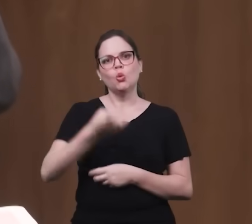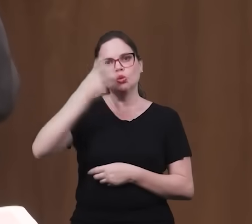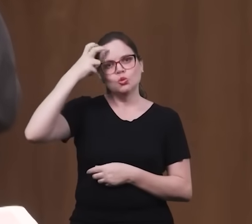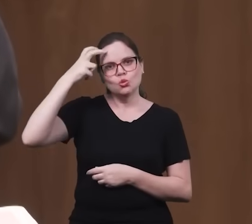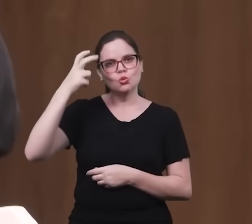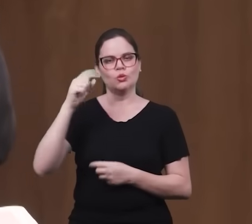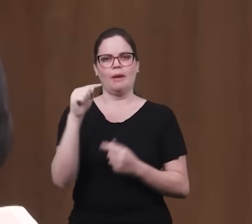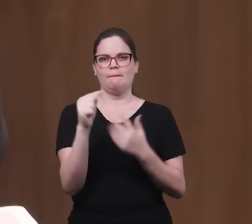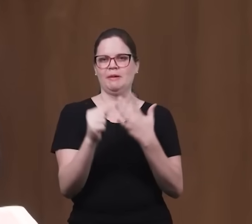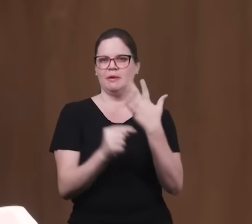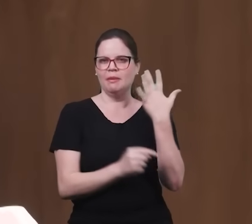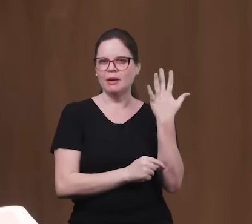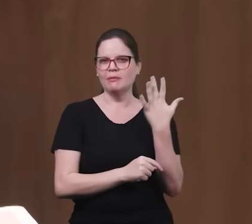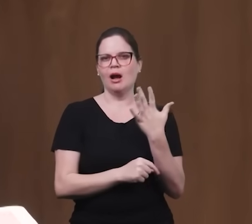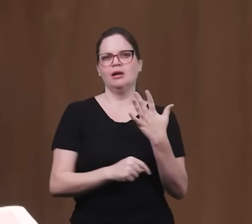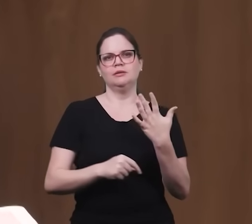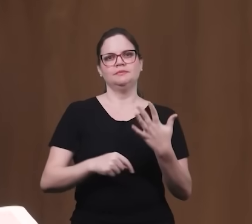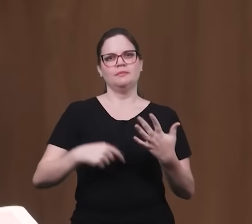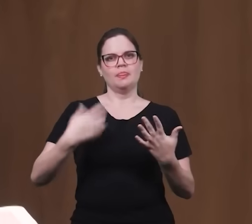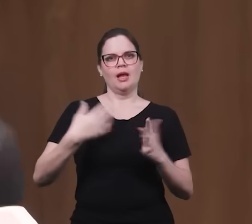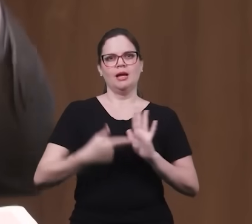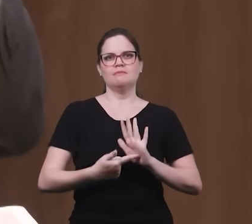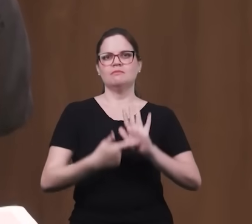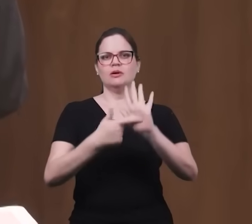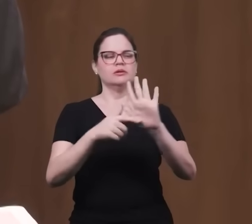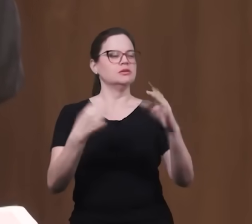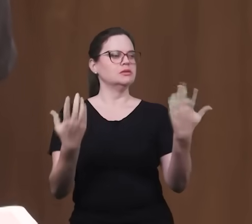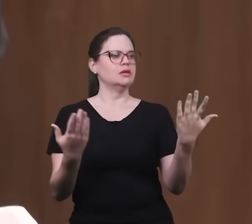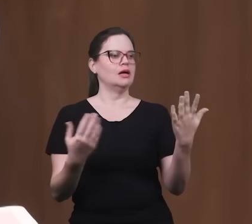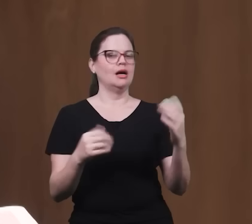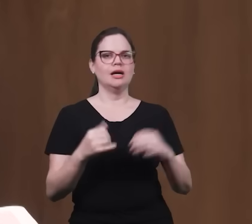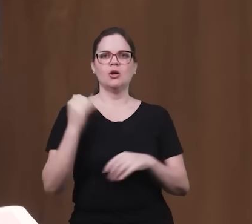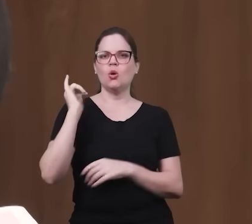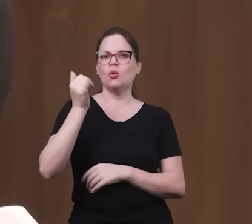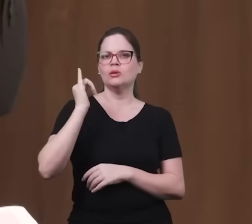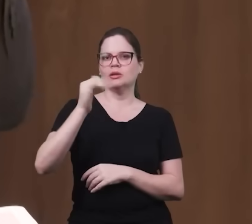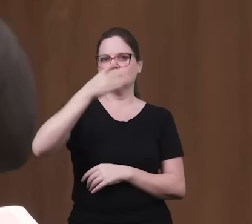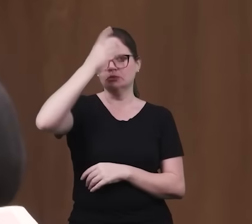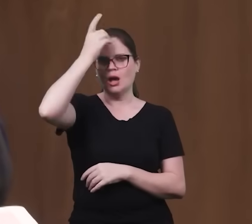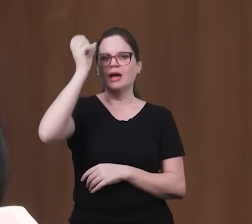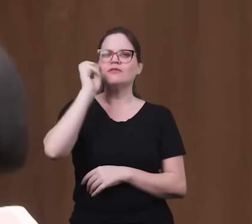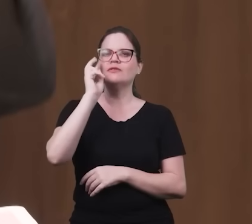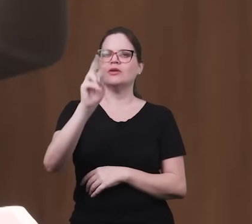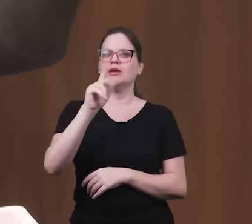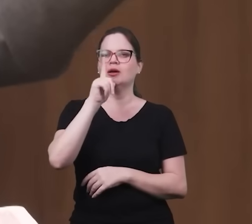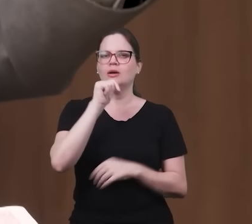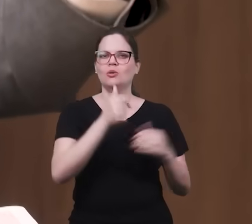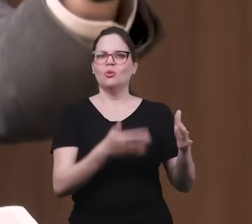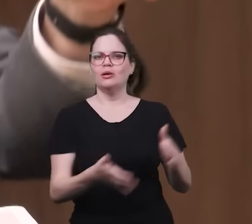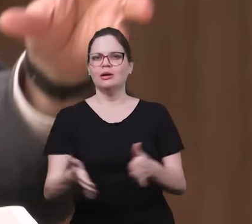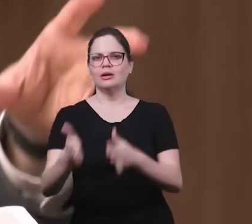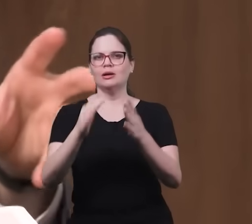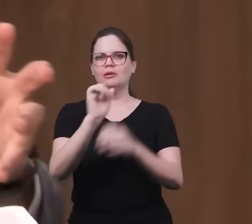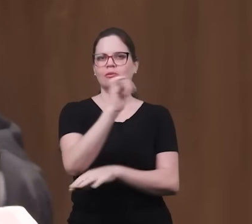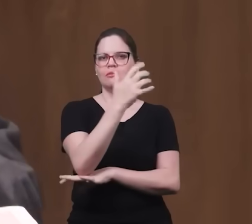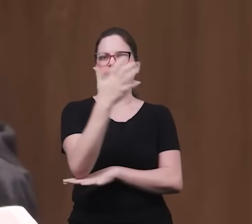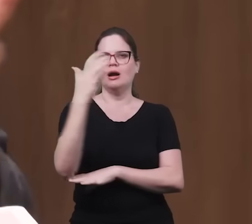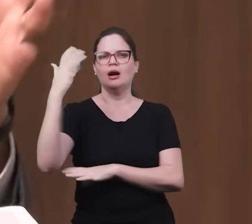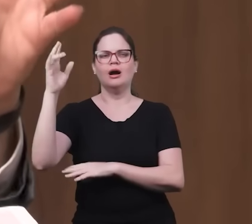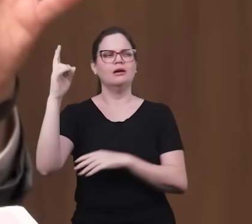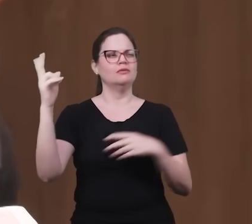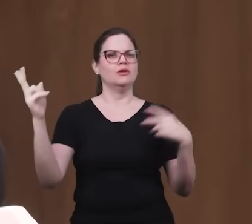aquela coisa e transmite o dom. Vamos lá, teve uma visão de um rio, uma árvore,